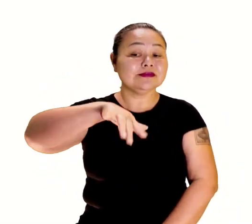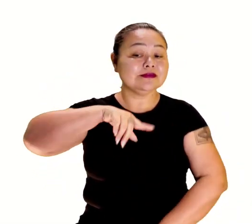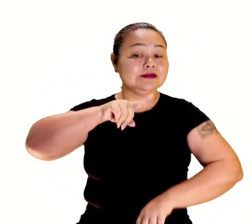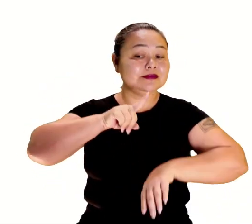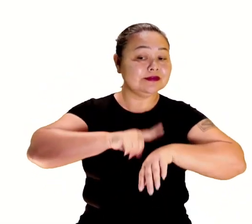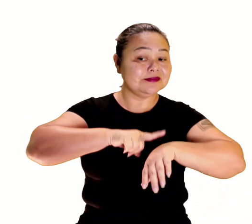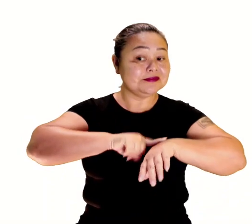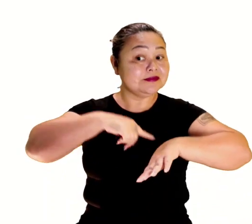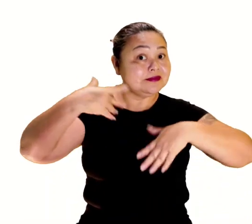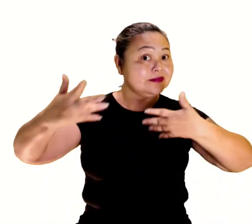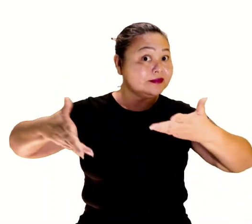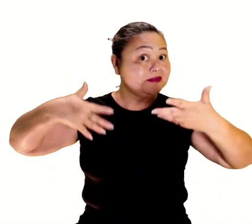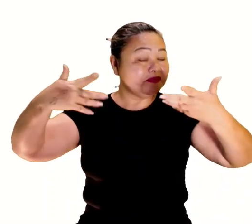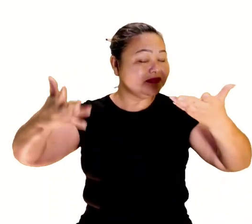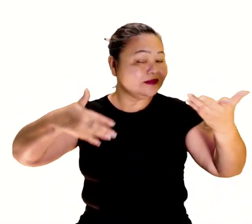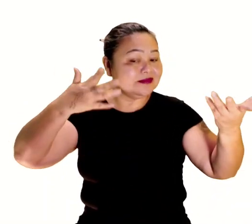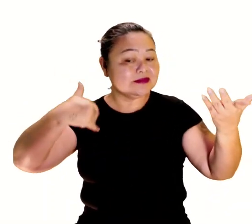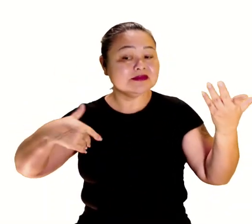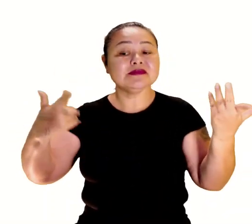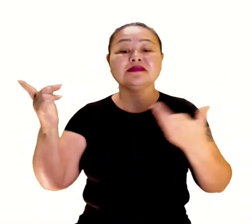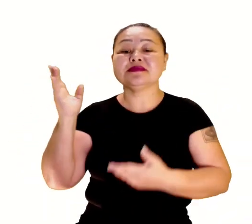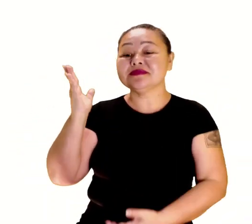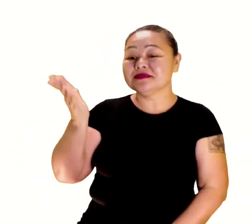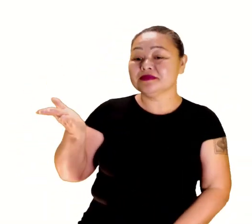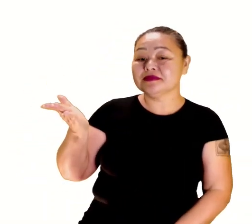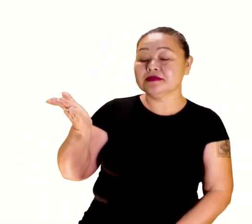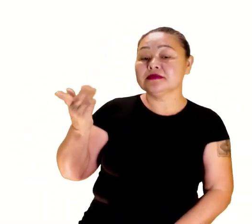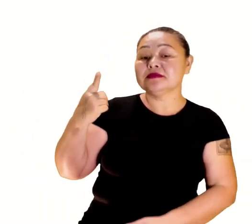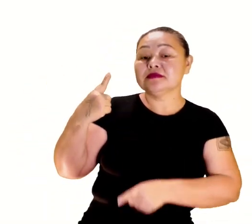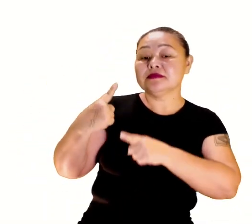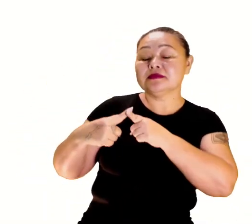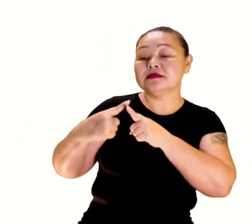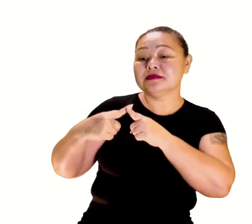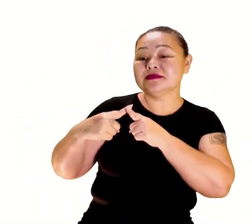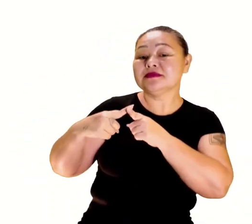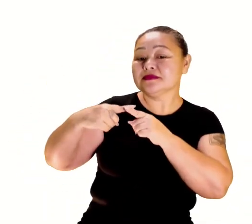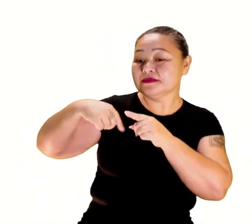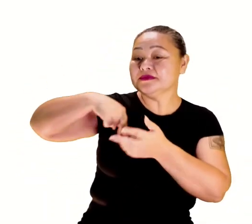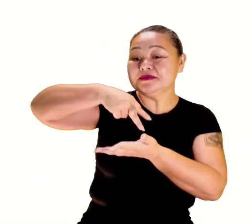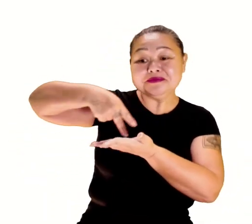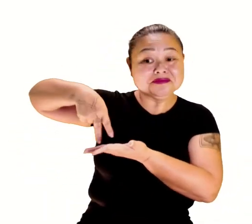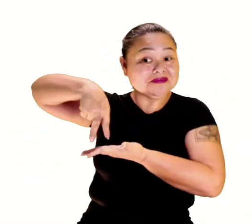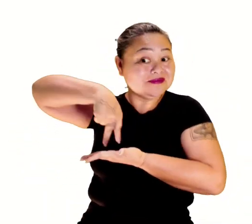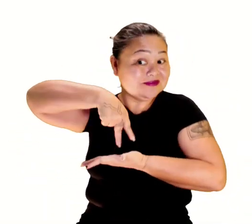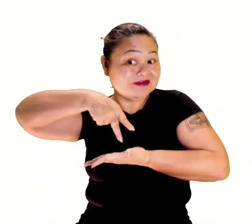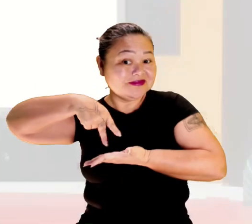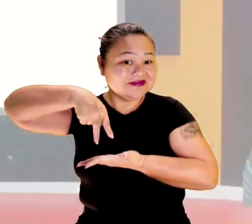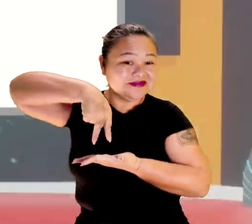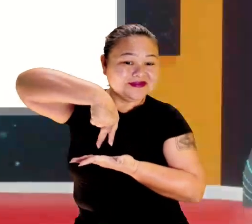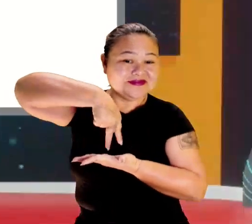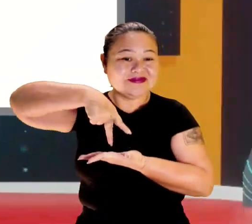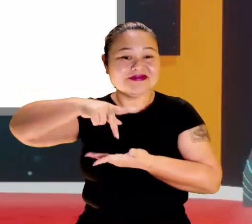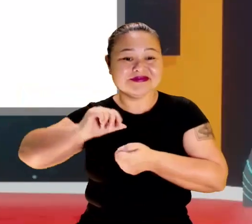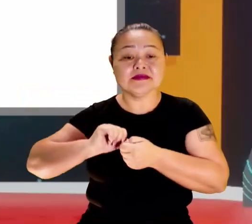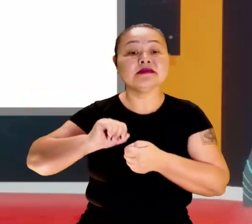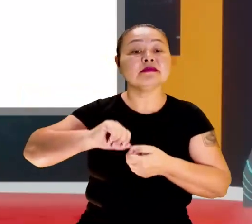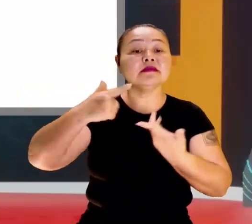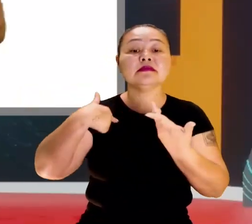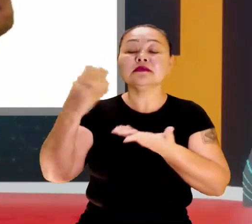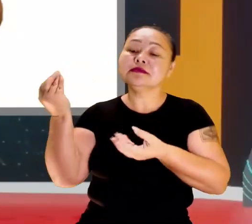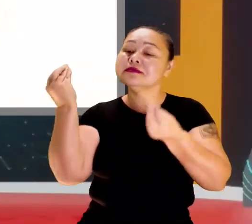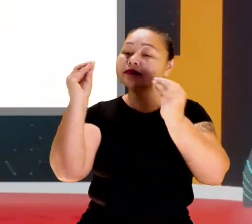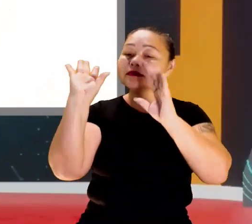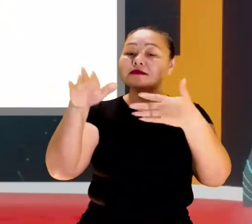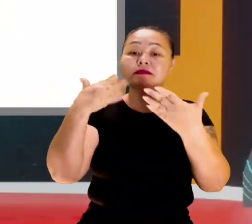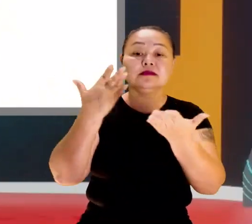de animar! Lá vem ele! Porque ele é animadinho, né? Igual a gente, né? Não é à toa que a gente insere ele nas nossas